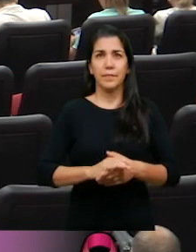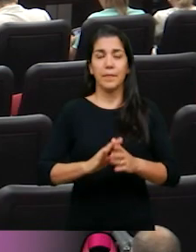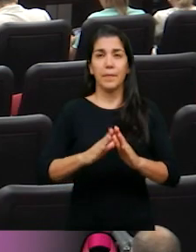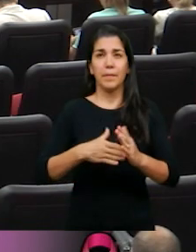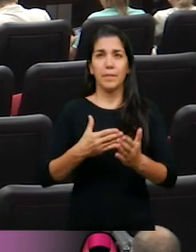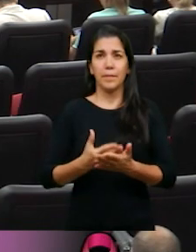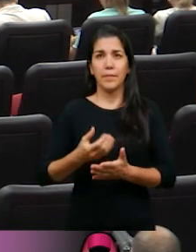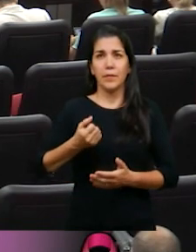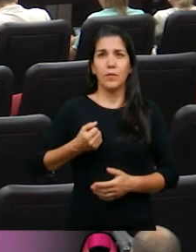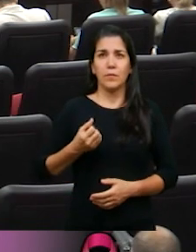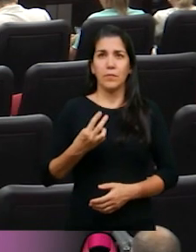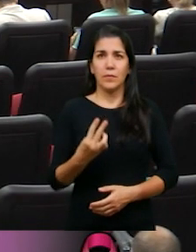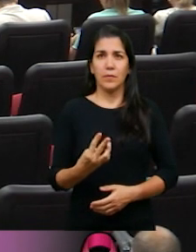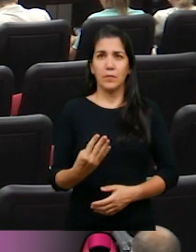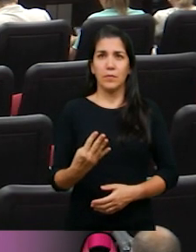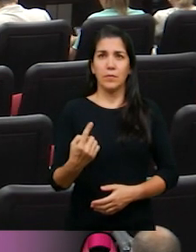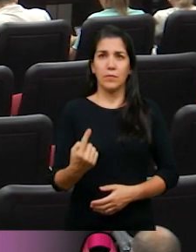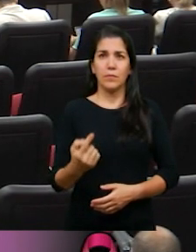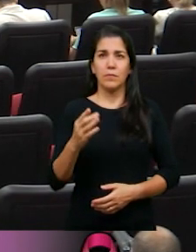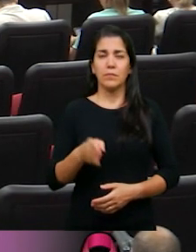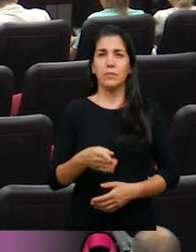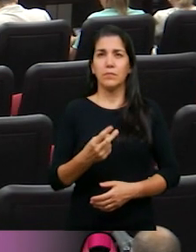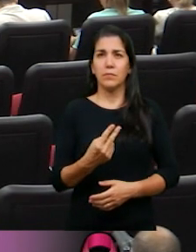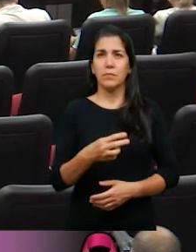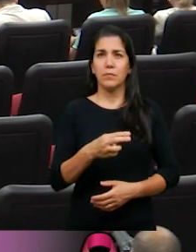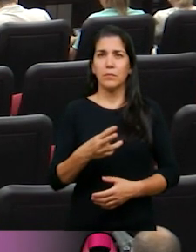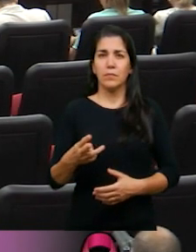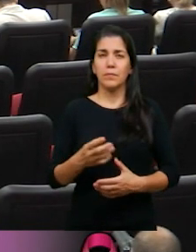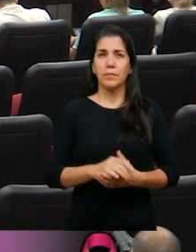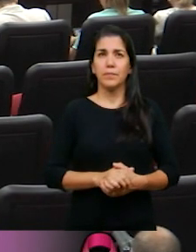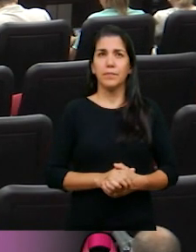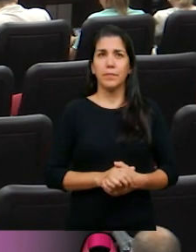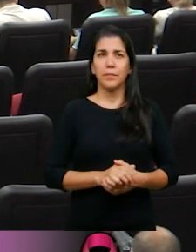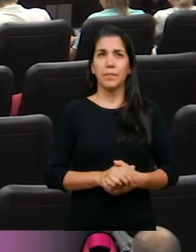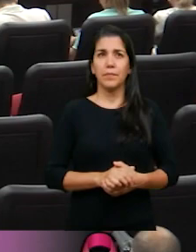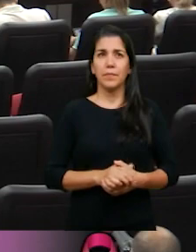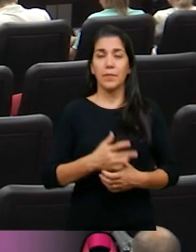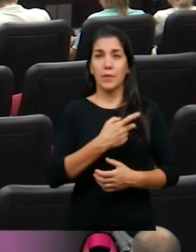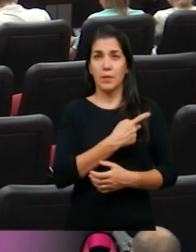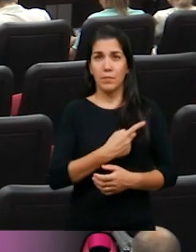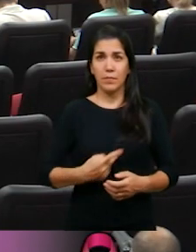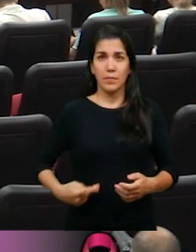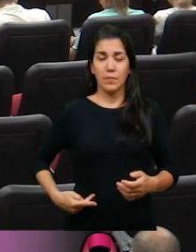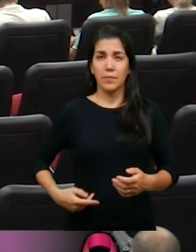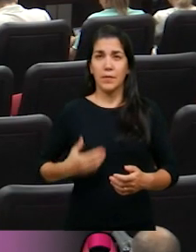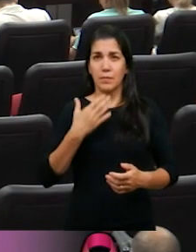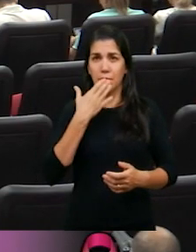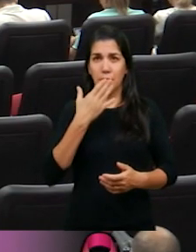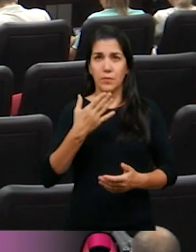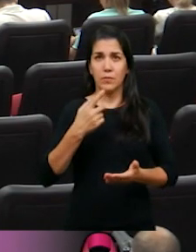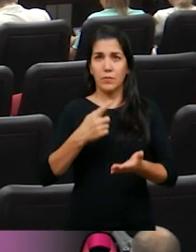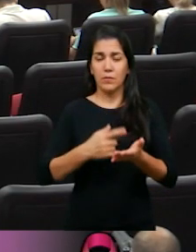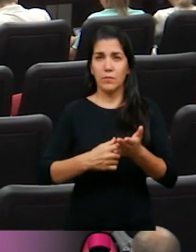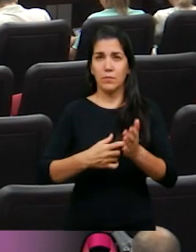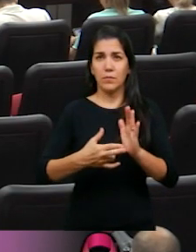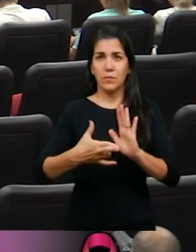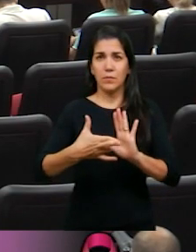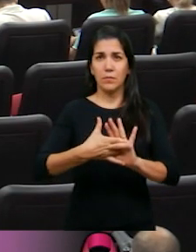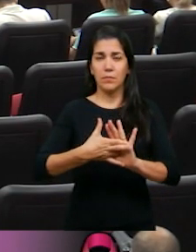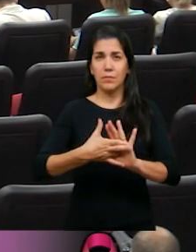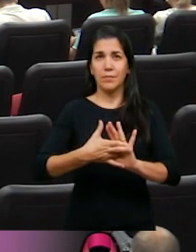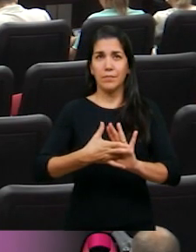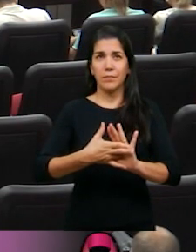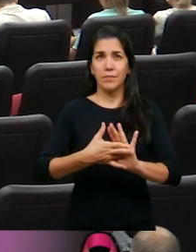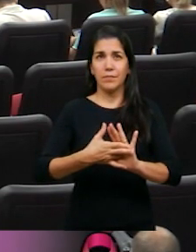Requerimento número 341 de 2023. Senhora presidente, requeremos, ouvido o plenário na forma